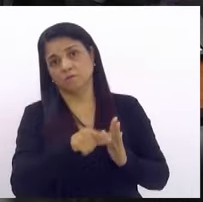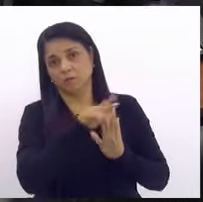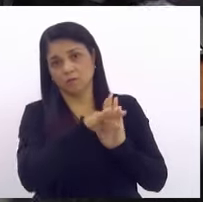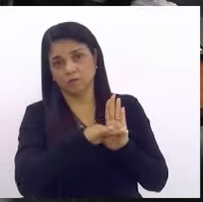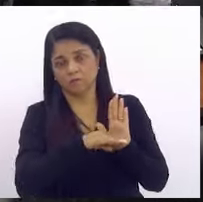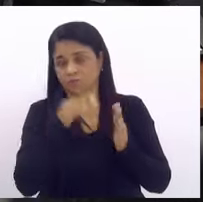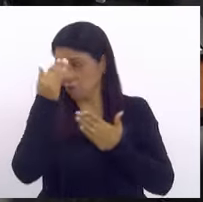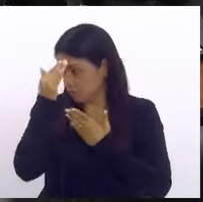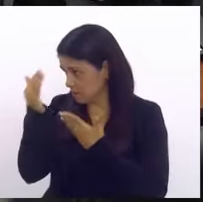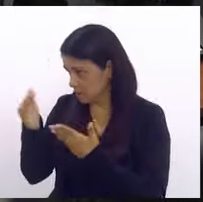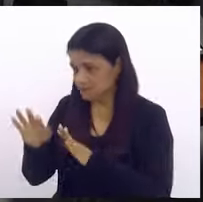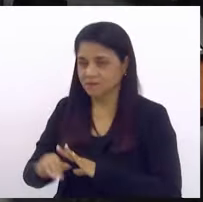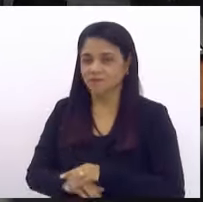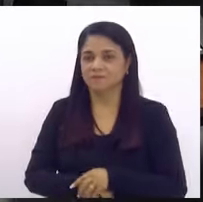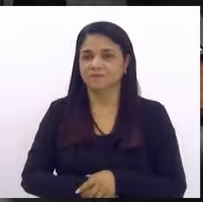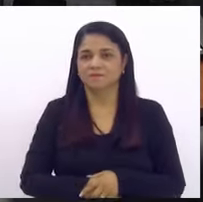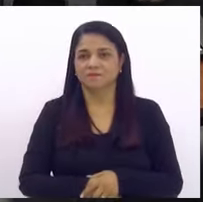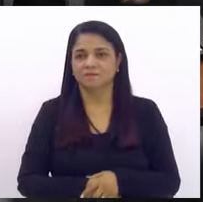Obrigado.